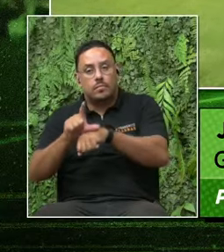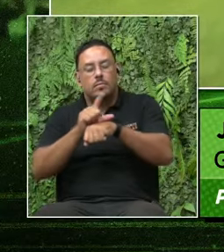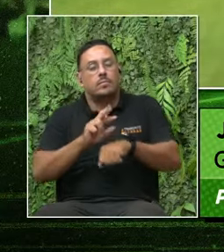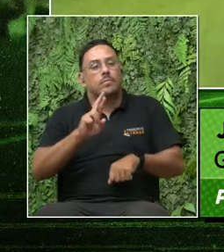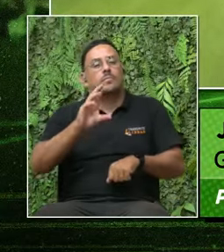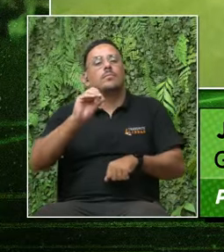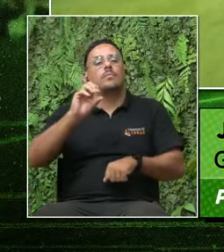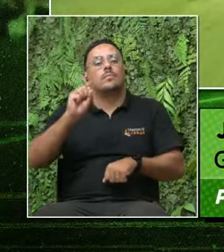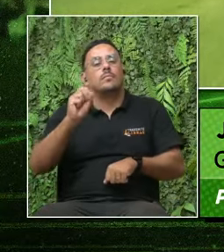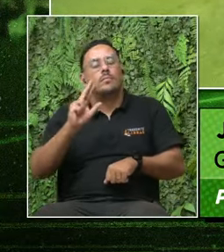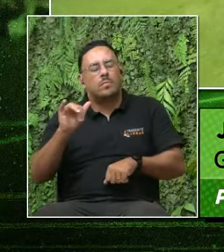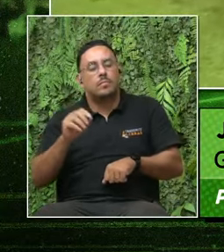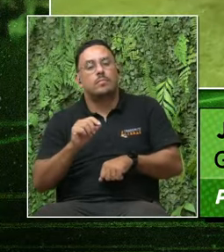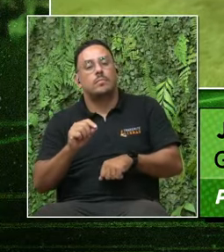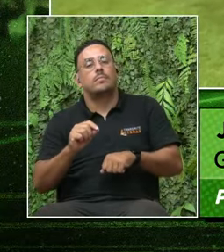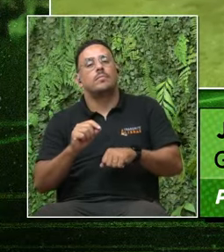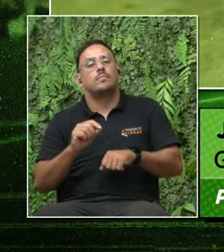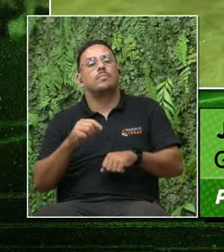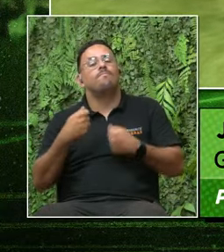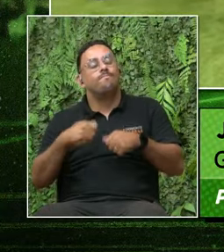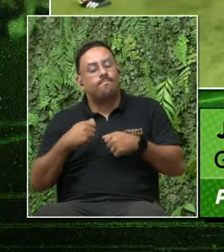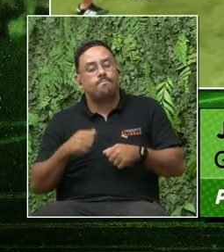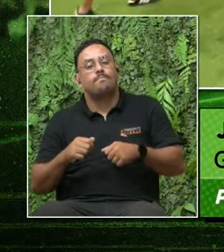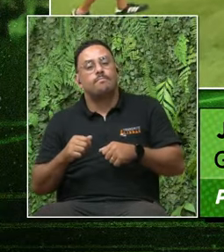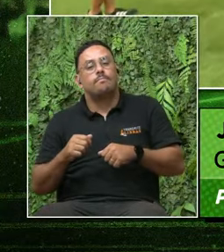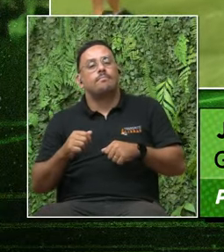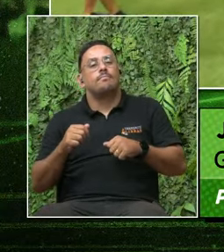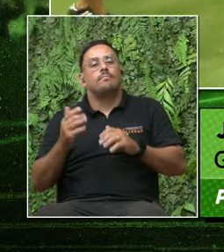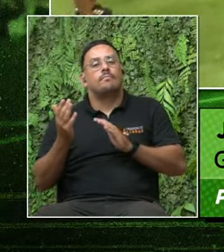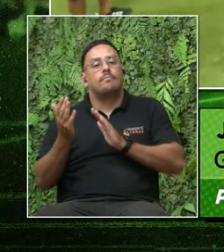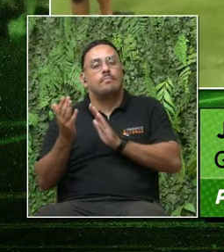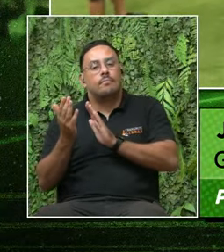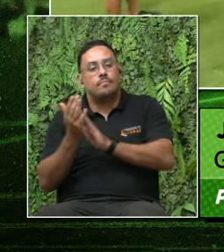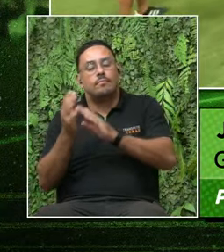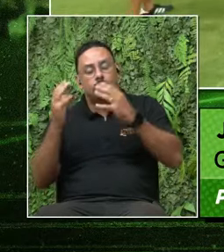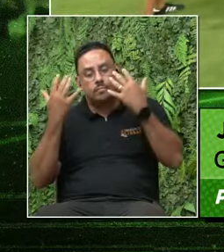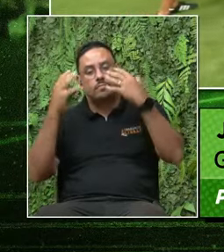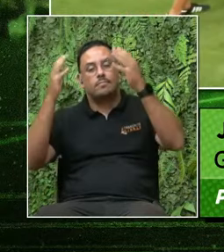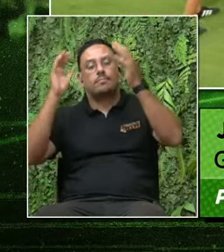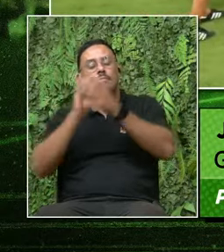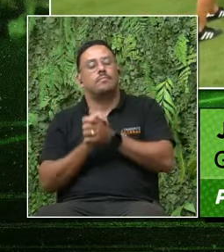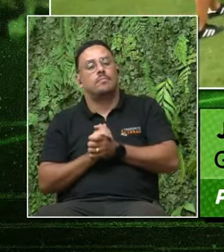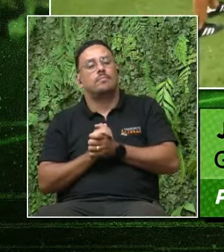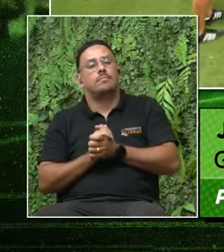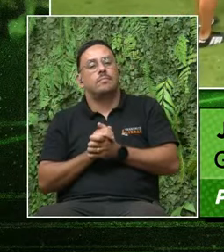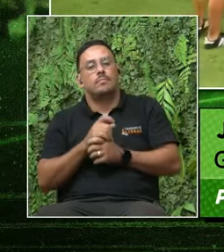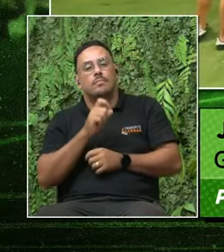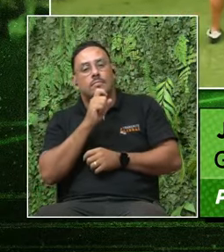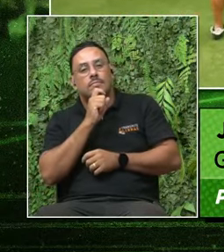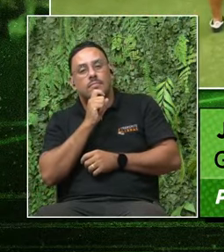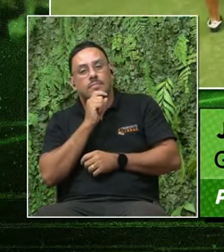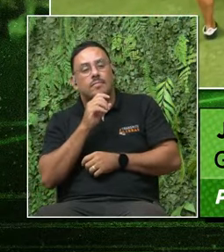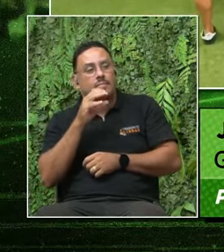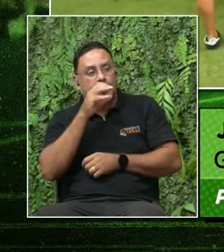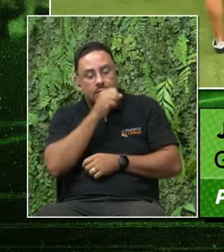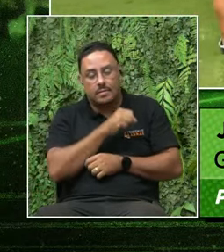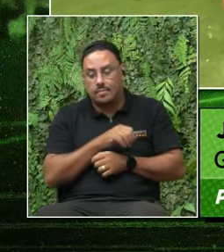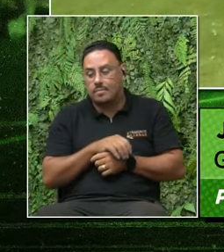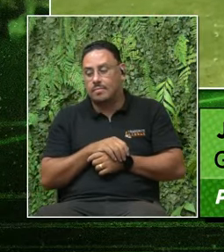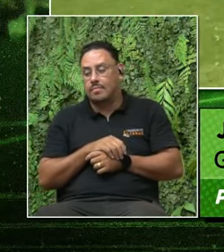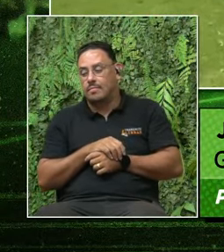embaçado na arena al al rapaz a gente tem que comemorar primeiro né gelado a gel um